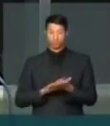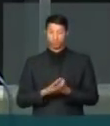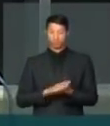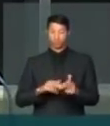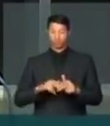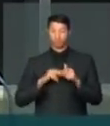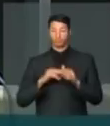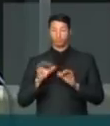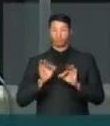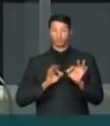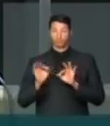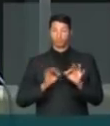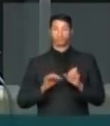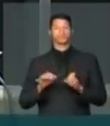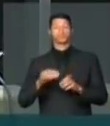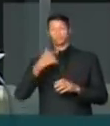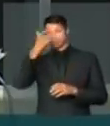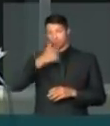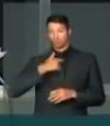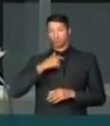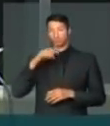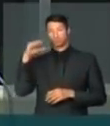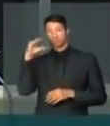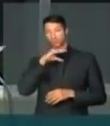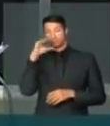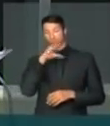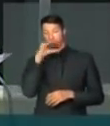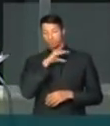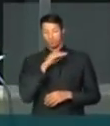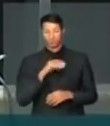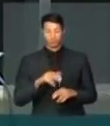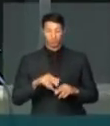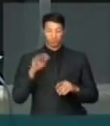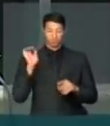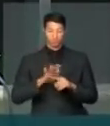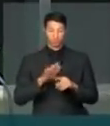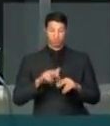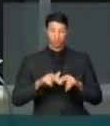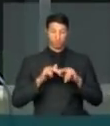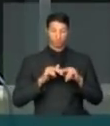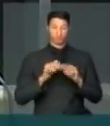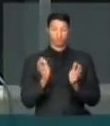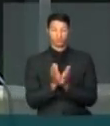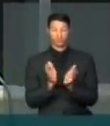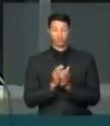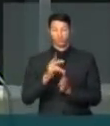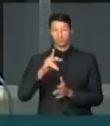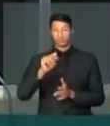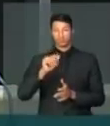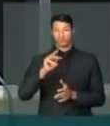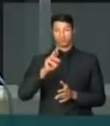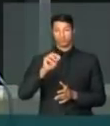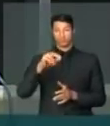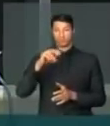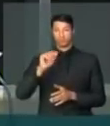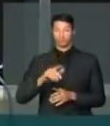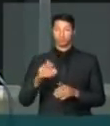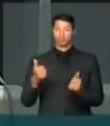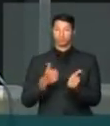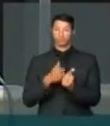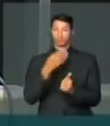pelo despropositado caráter de urgência imposto pela bancada patronal, que